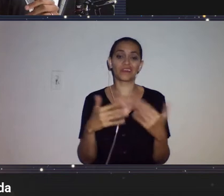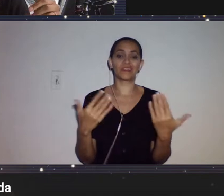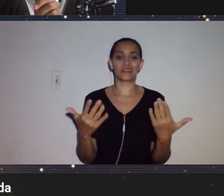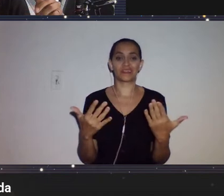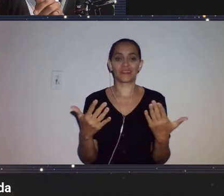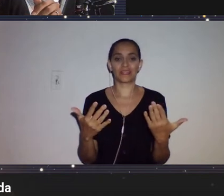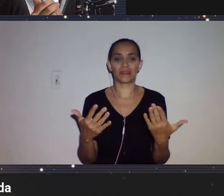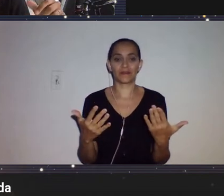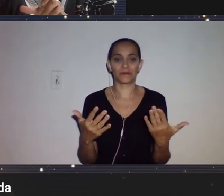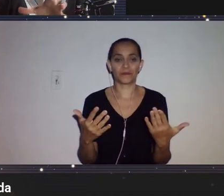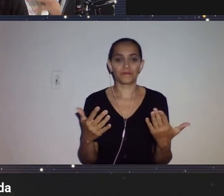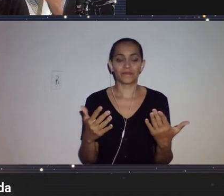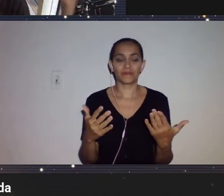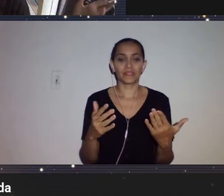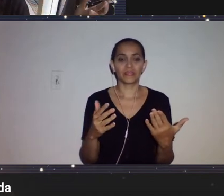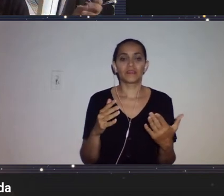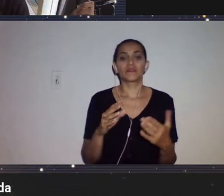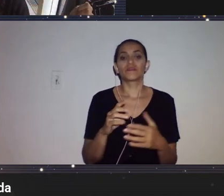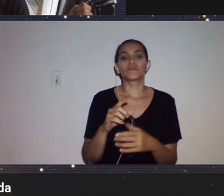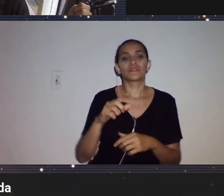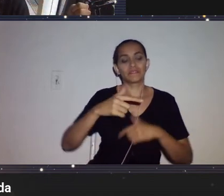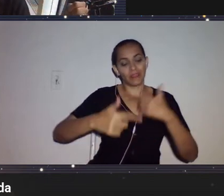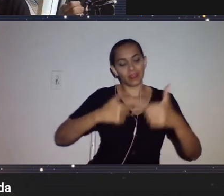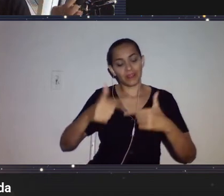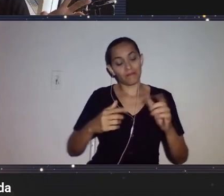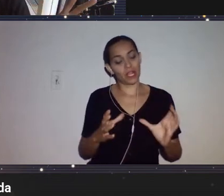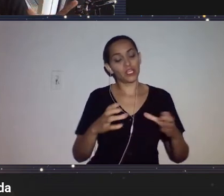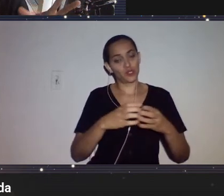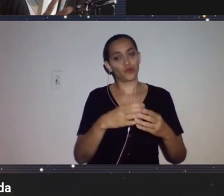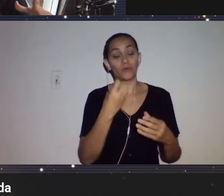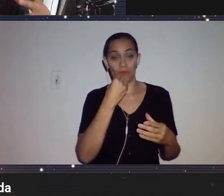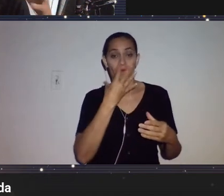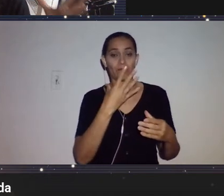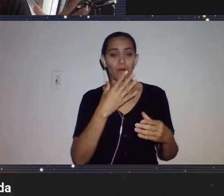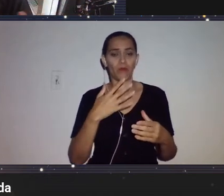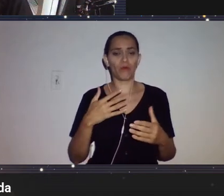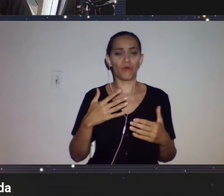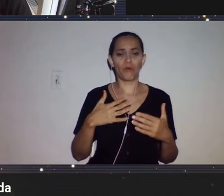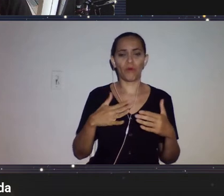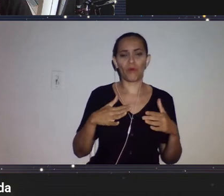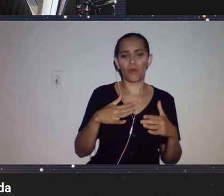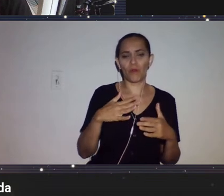source eu acho que é uma coisa muito maior de sentimento de comunidade, de beleza, vamos trabalhar